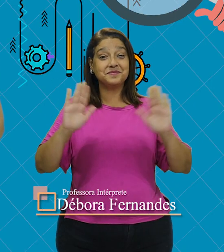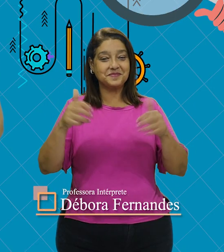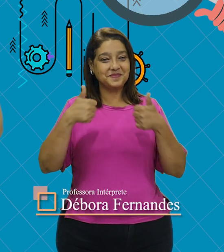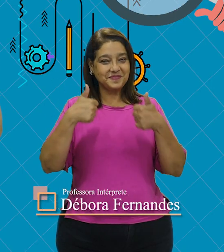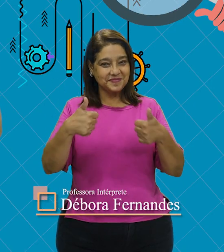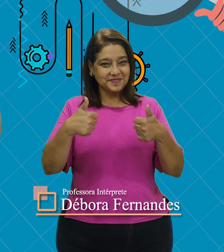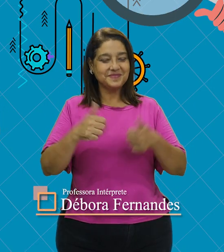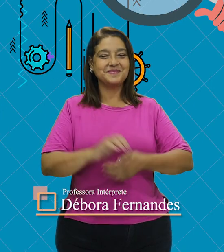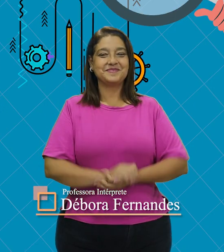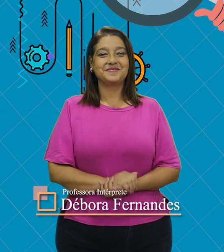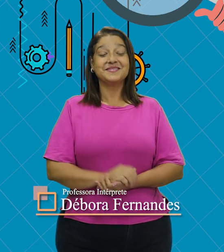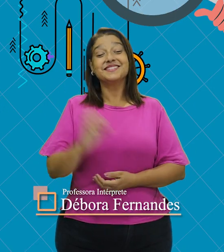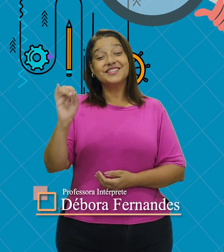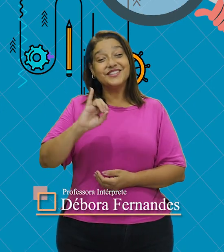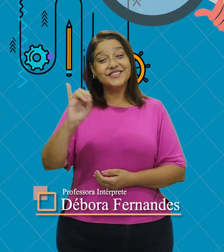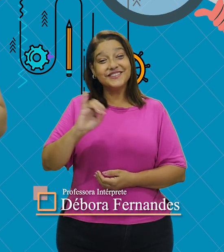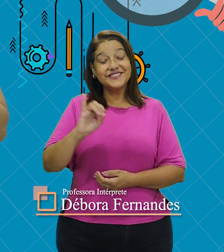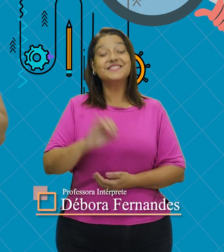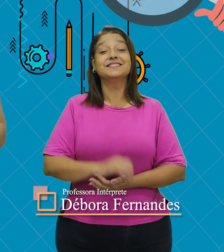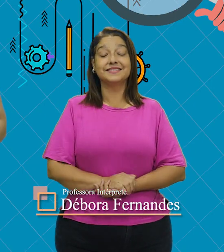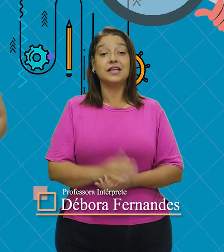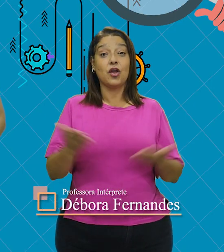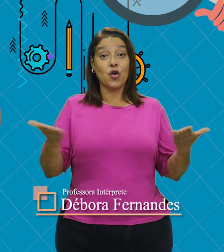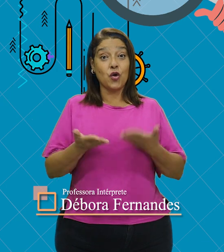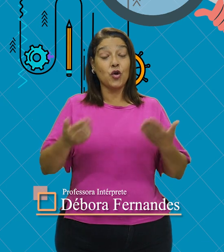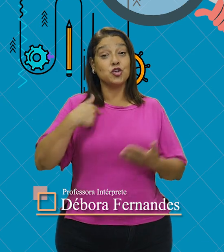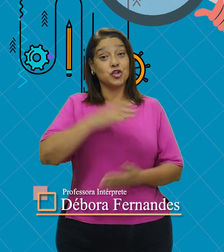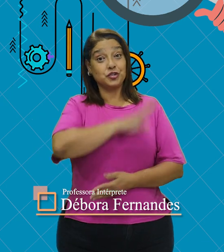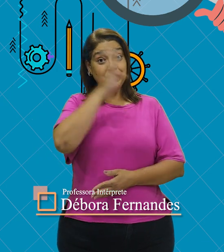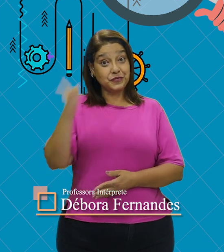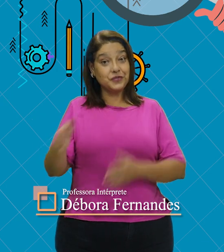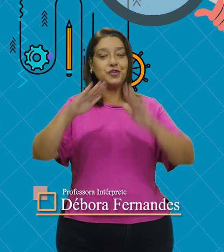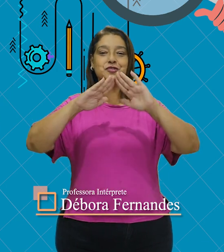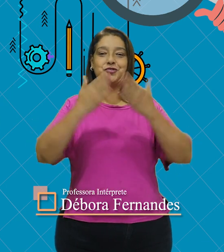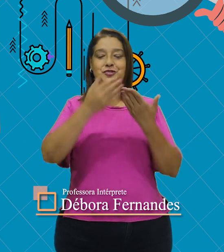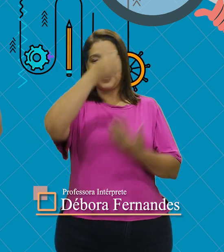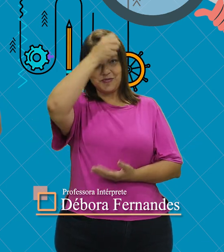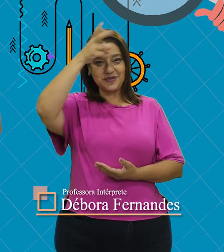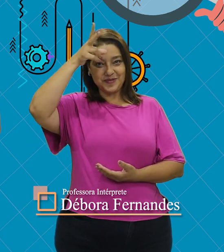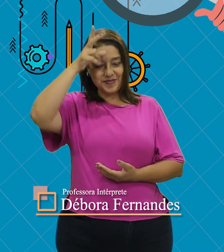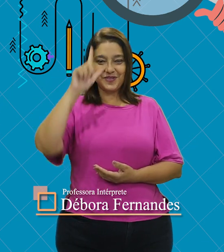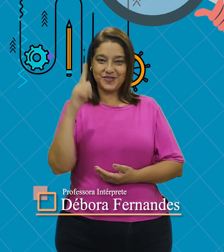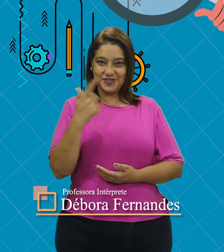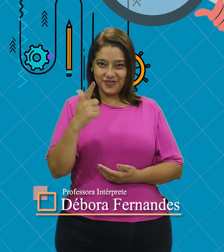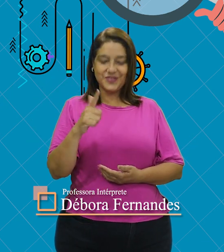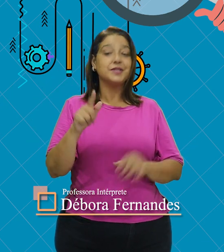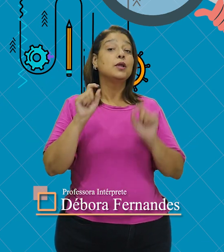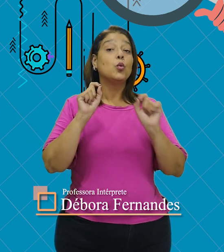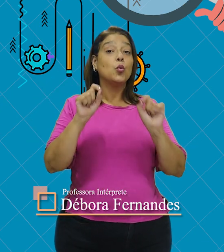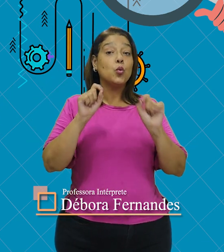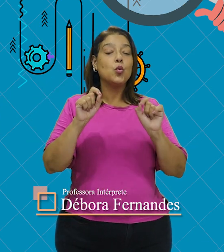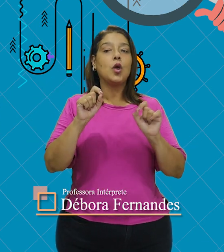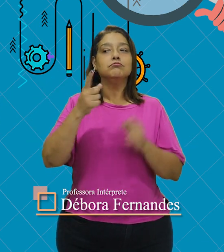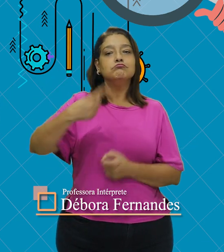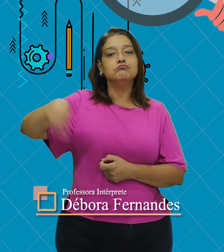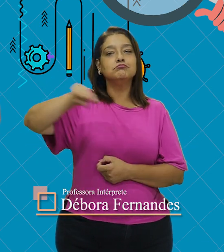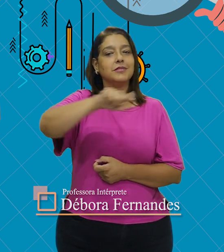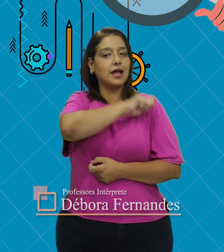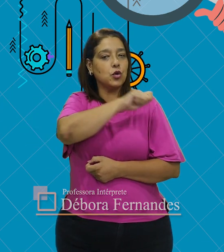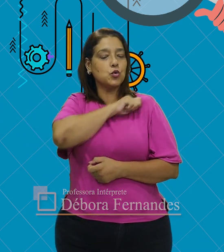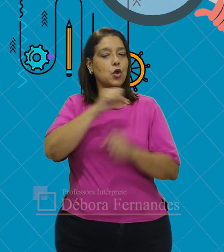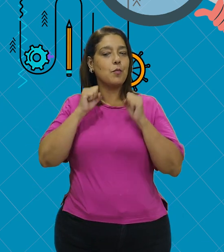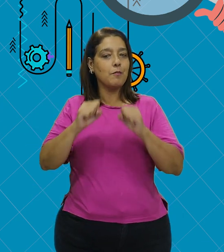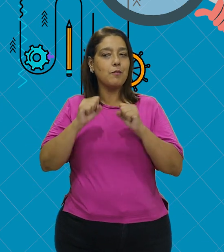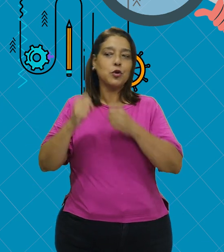Olá pessoal, tudo bem? Oi, gente! Esta semana fomos a mais uma escola municipal de Goiânia para que os estudantes de